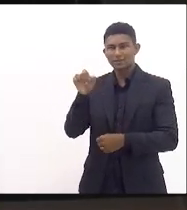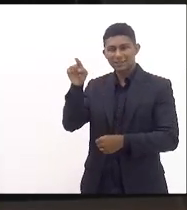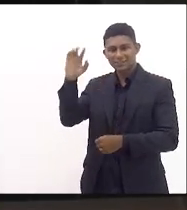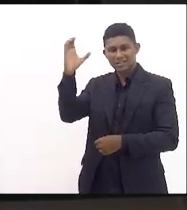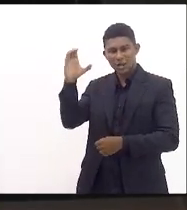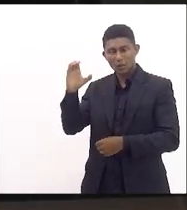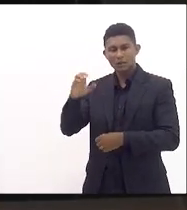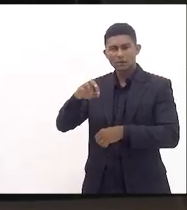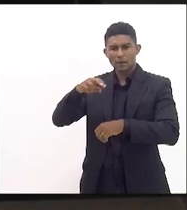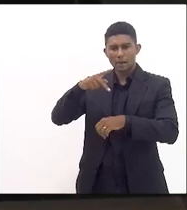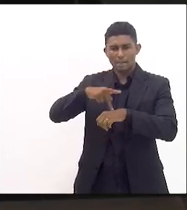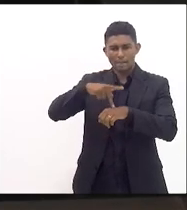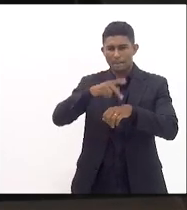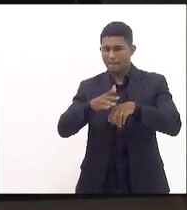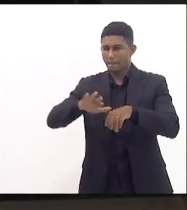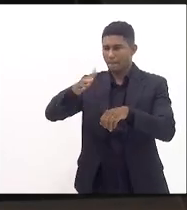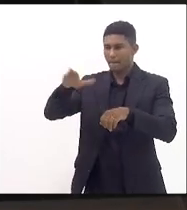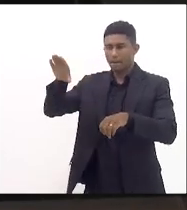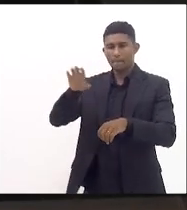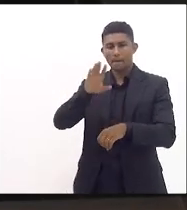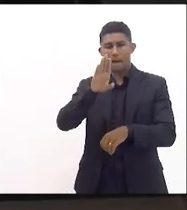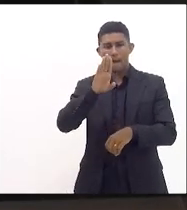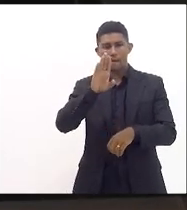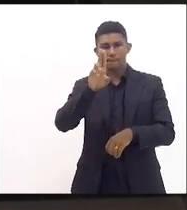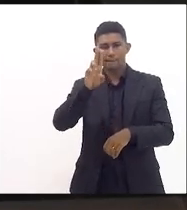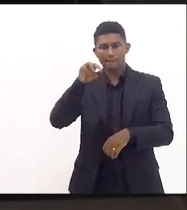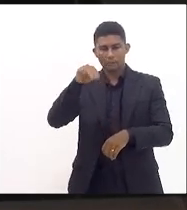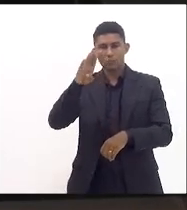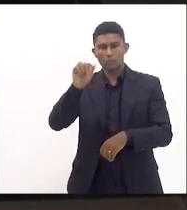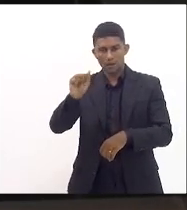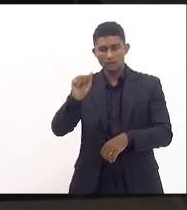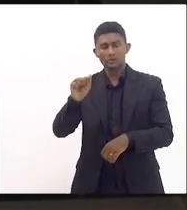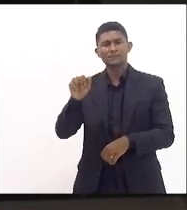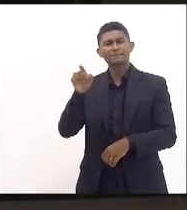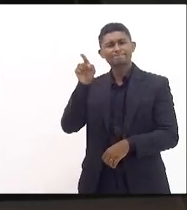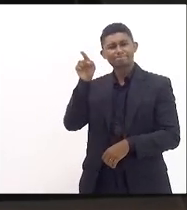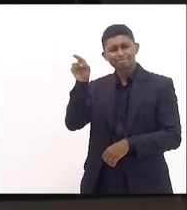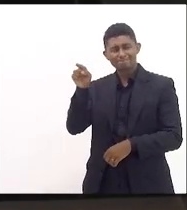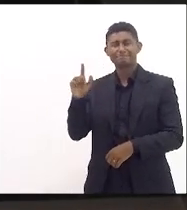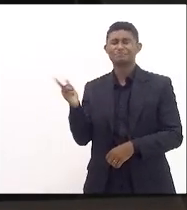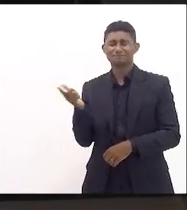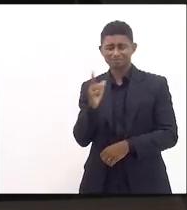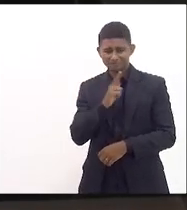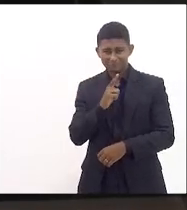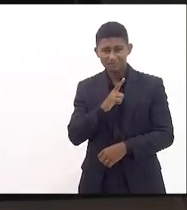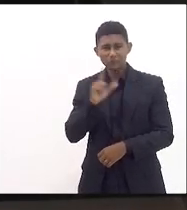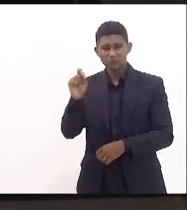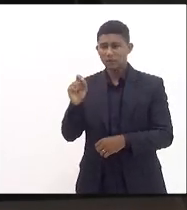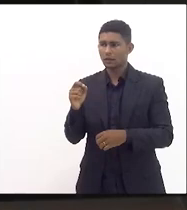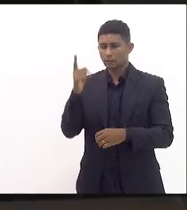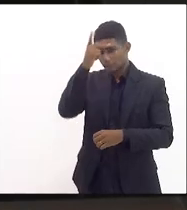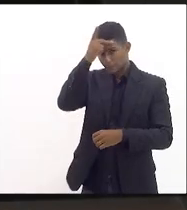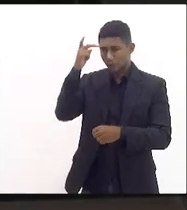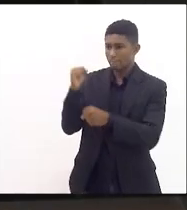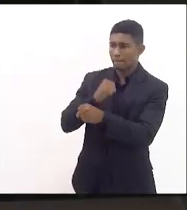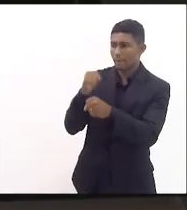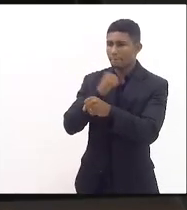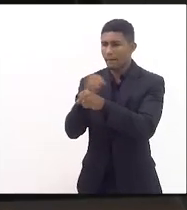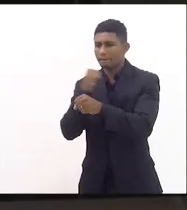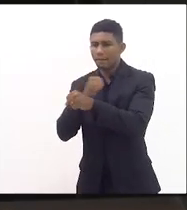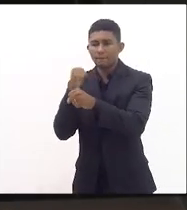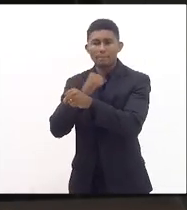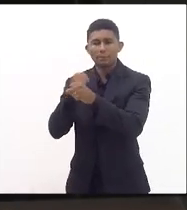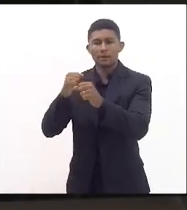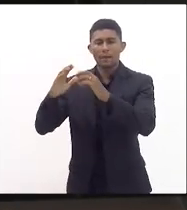um destaque a fazer, porque havia ali uma dinâmica típica de um processo de urbanização. Aquela